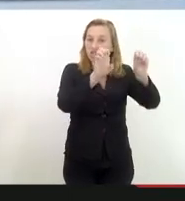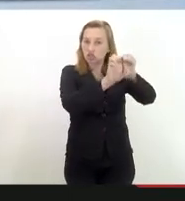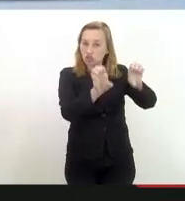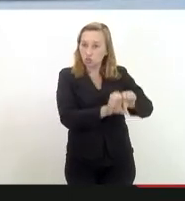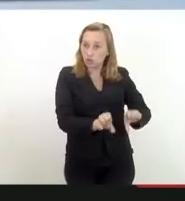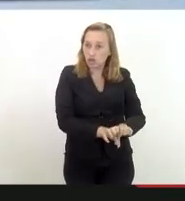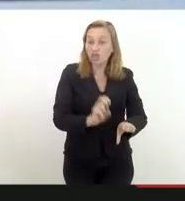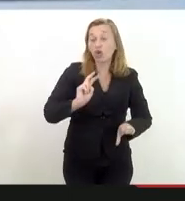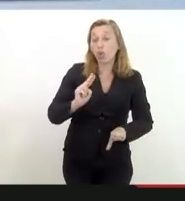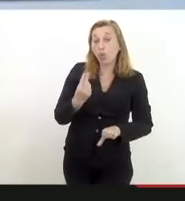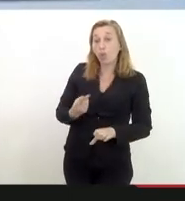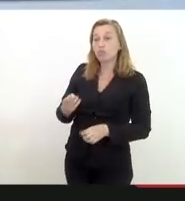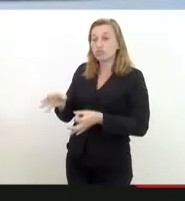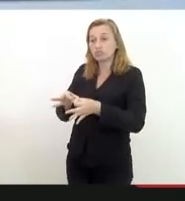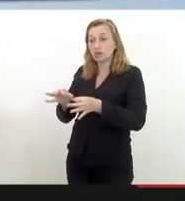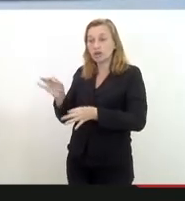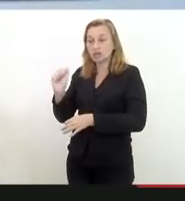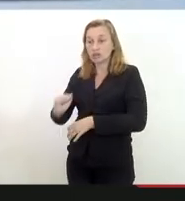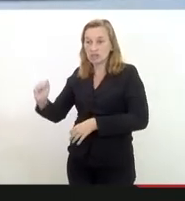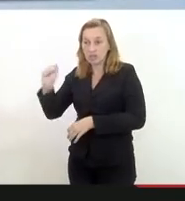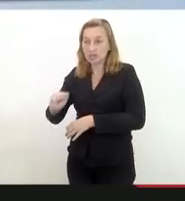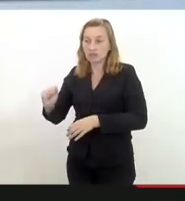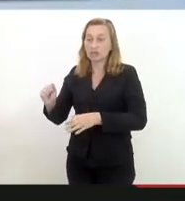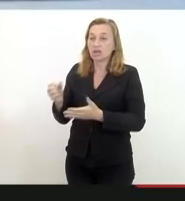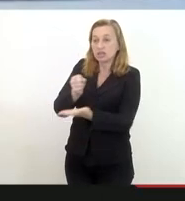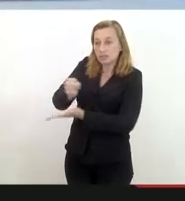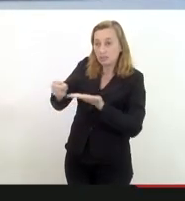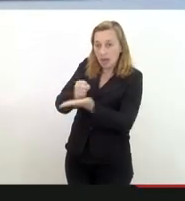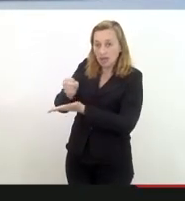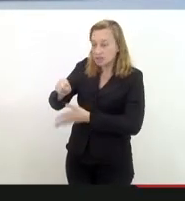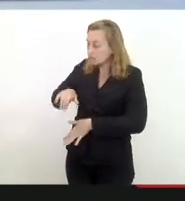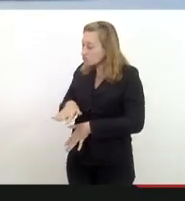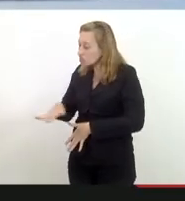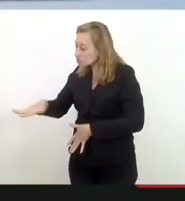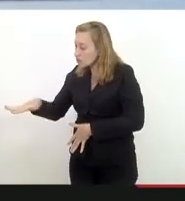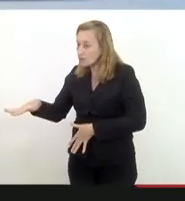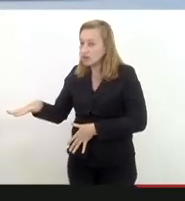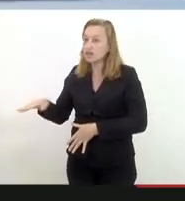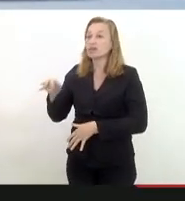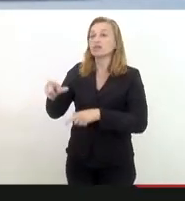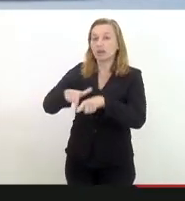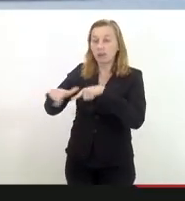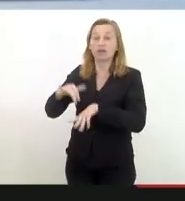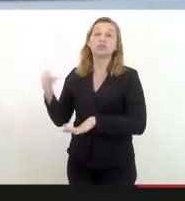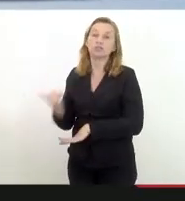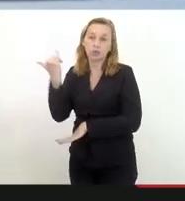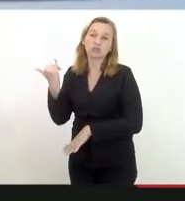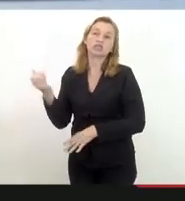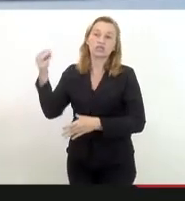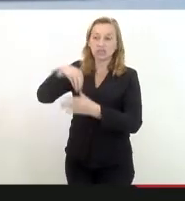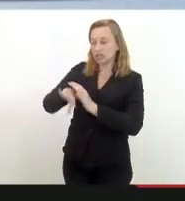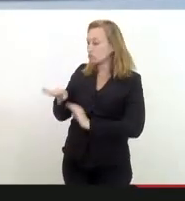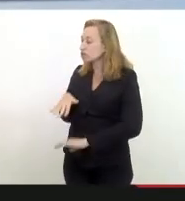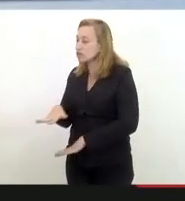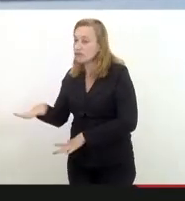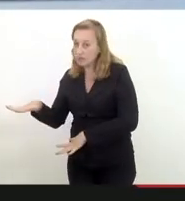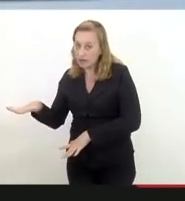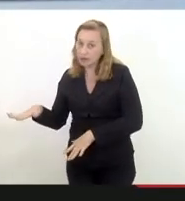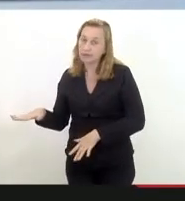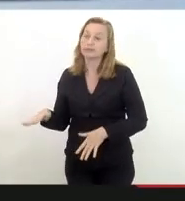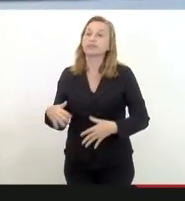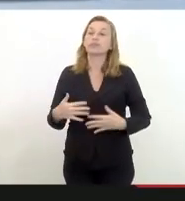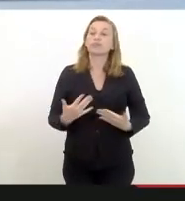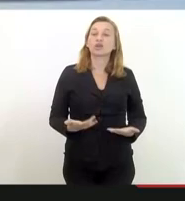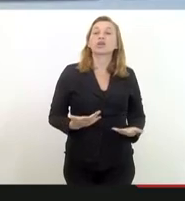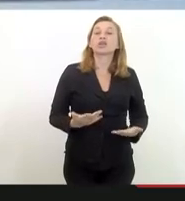estruturadas ou as associações de base comunitária que fazem um trabalho muito importante nas favelas, nas periferias,